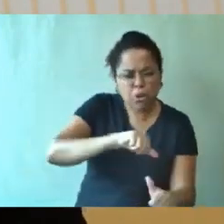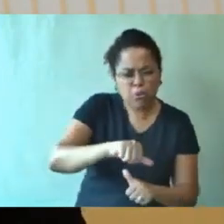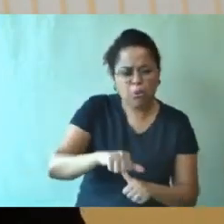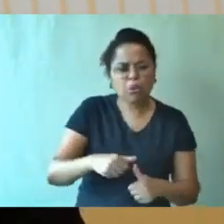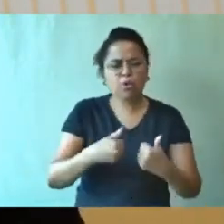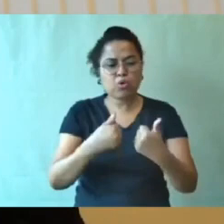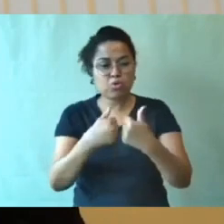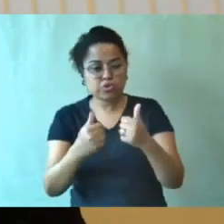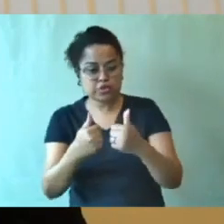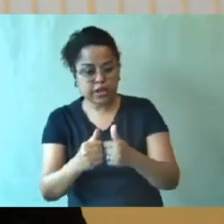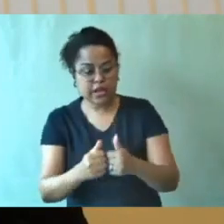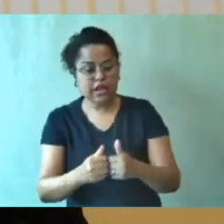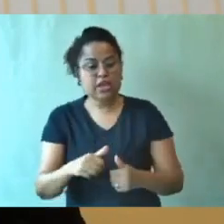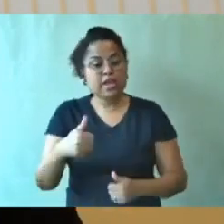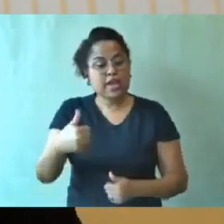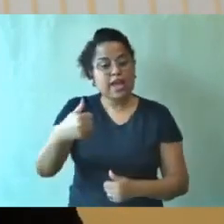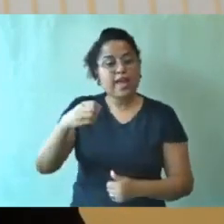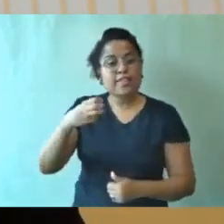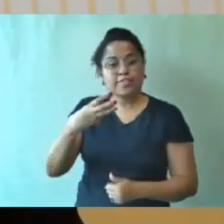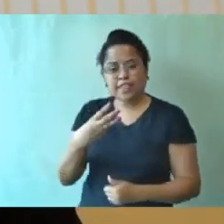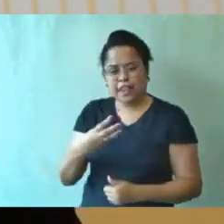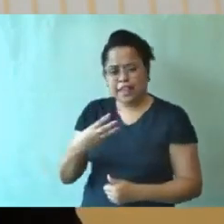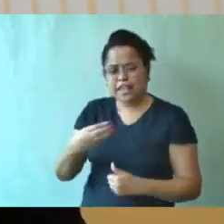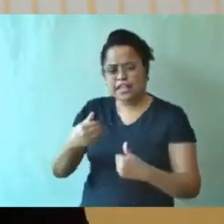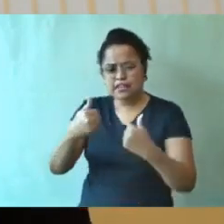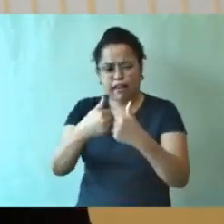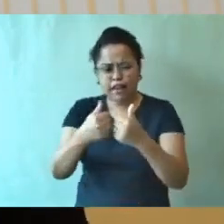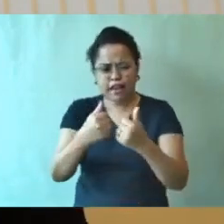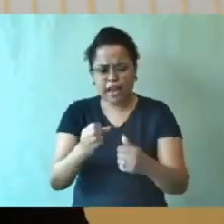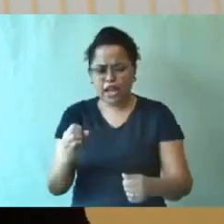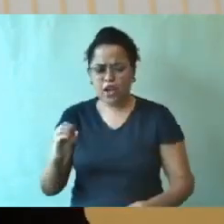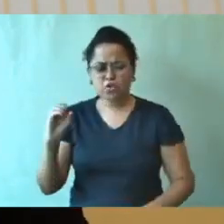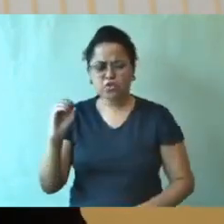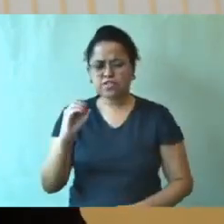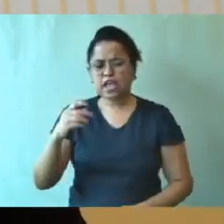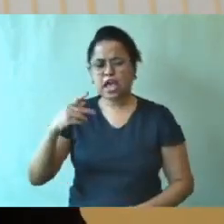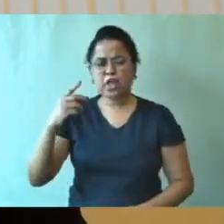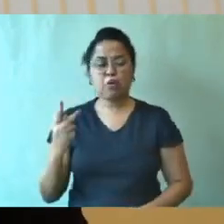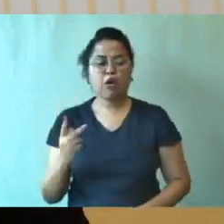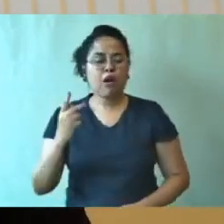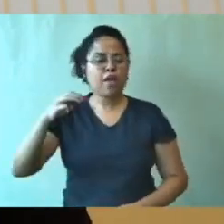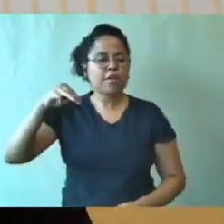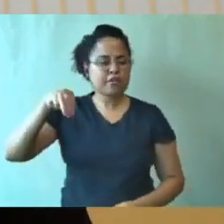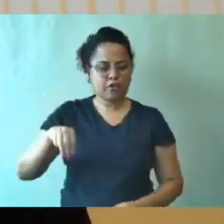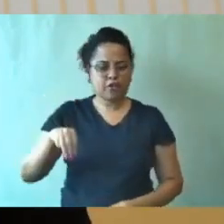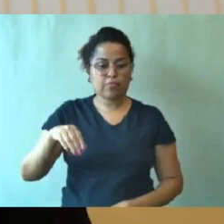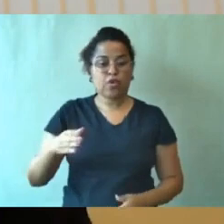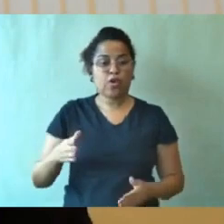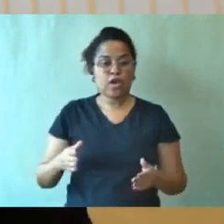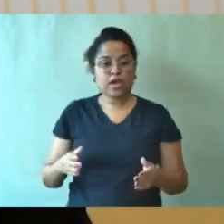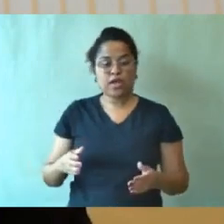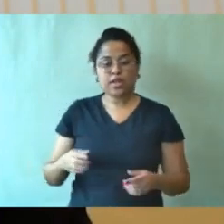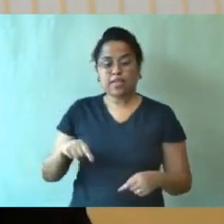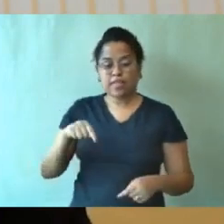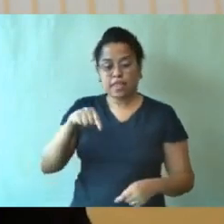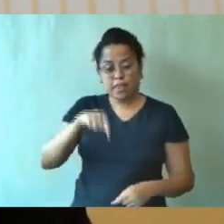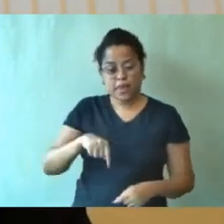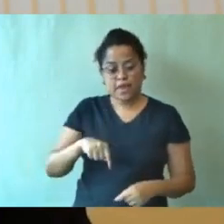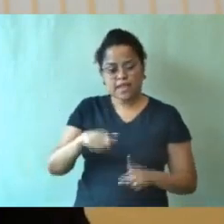de outros e botou 13 carros zero quilômetro, pela informação do consórcio, já agora no mês de dezembro. E informação